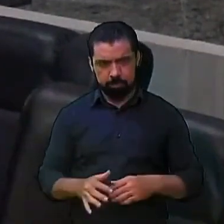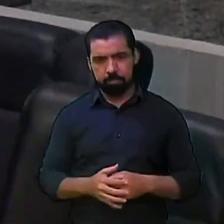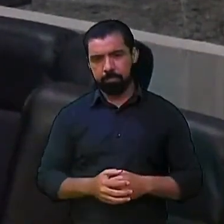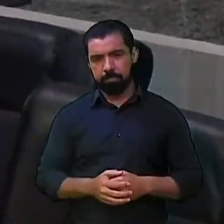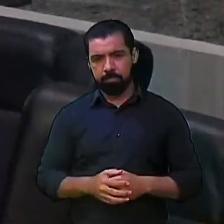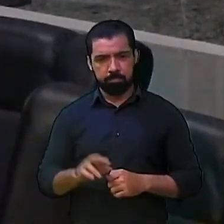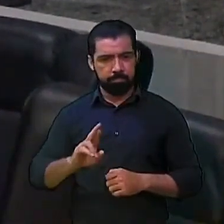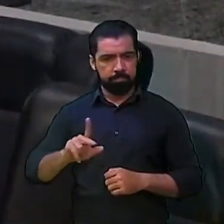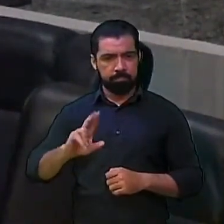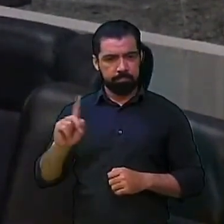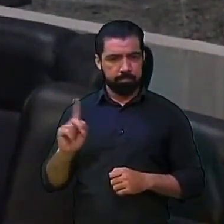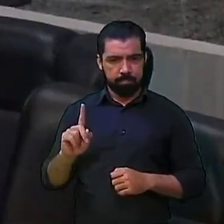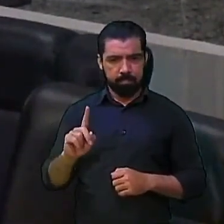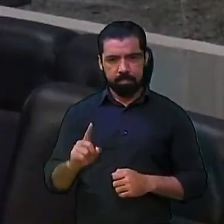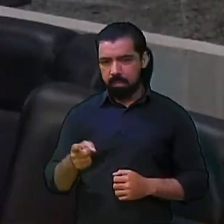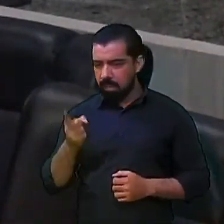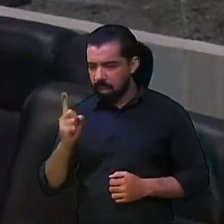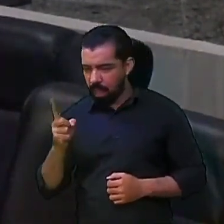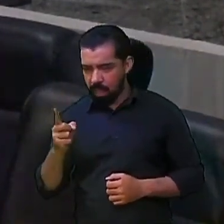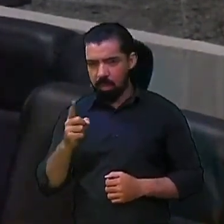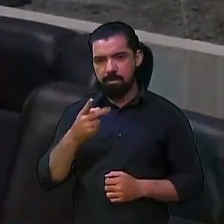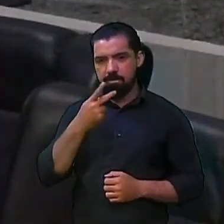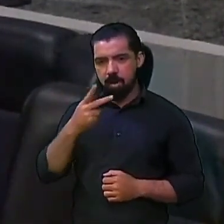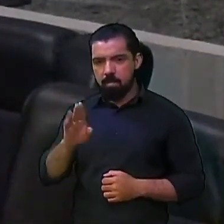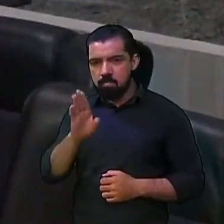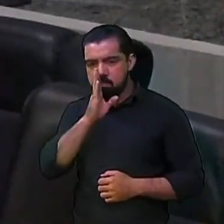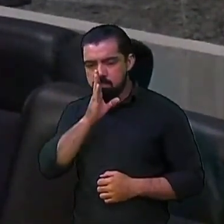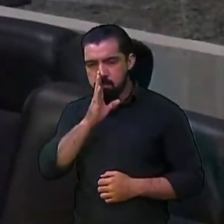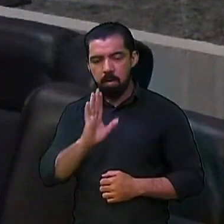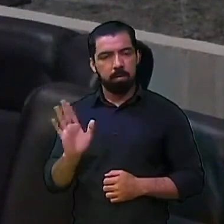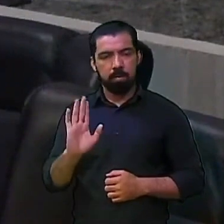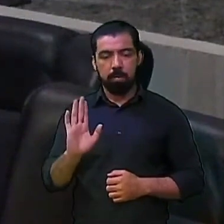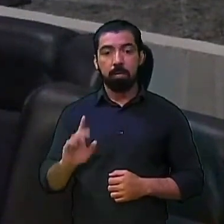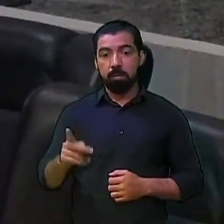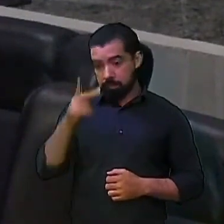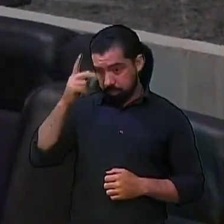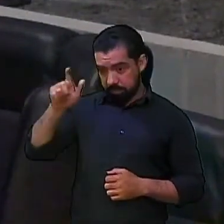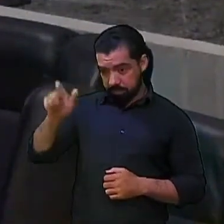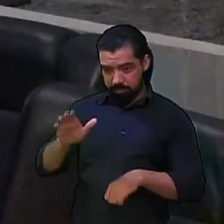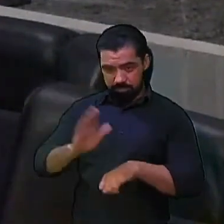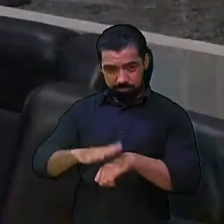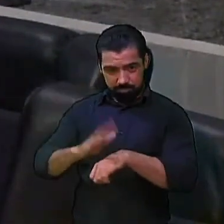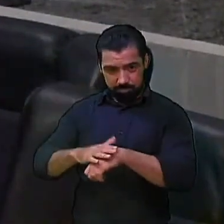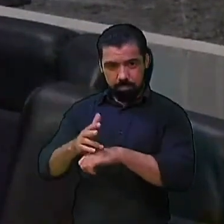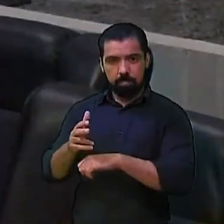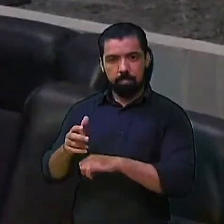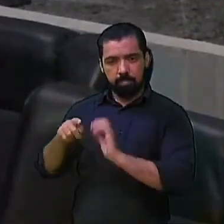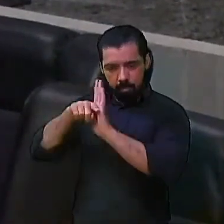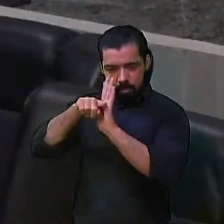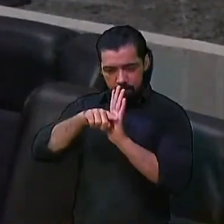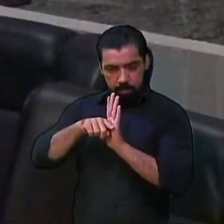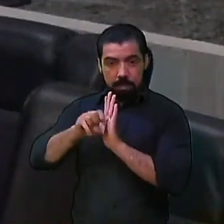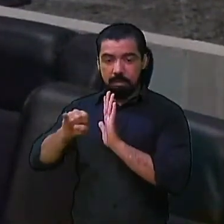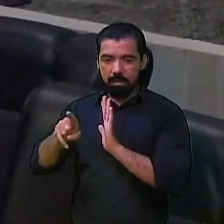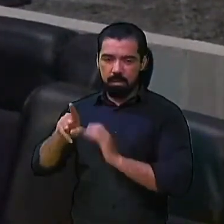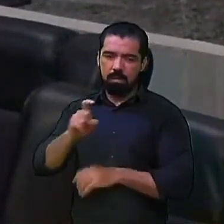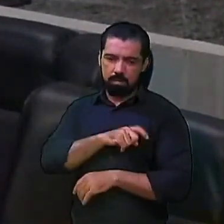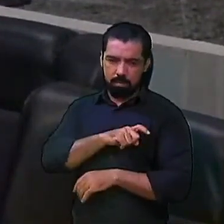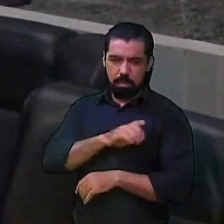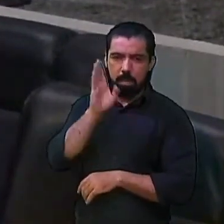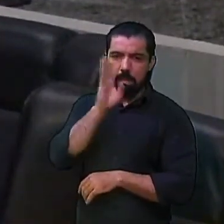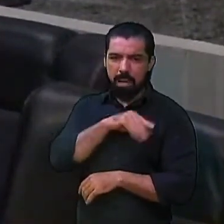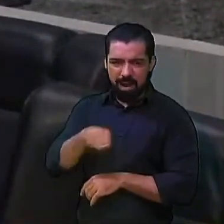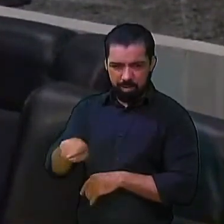livre? Com ameaça? Eu acho que quando o jornalista também age de má fé,